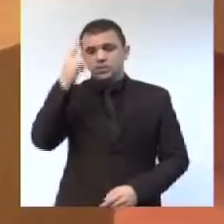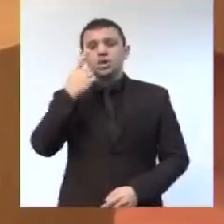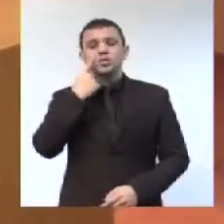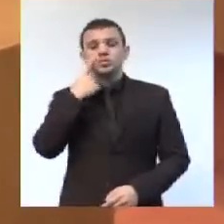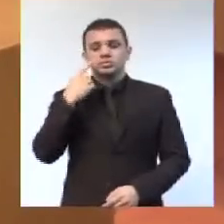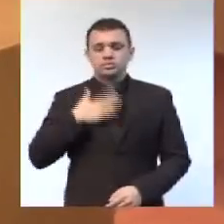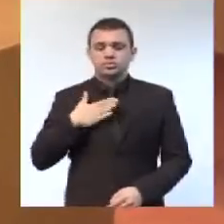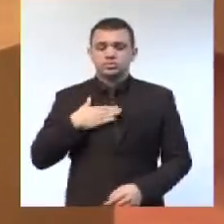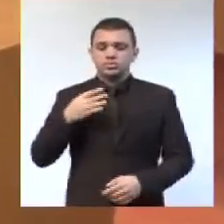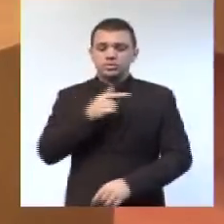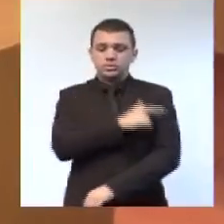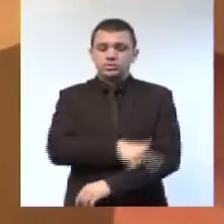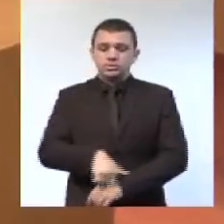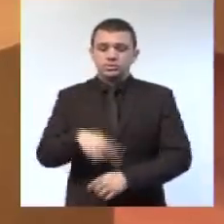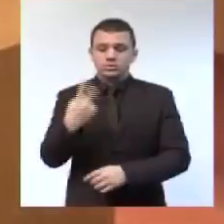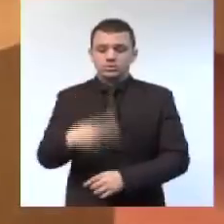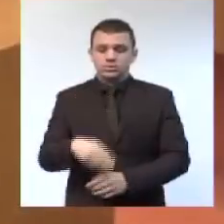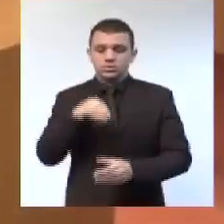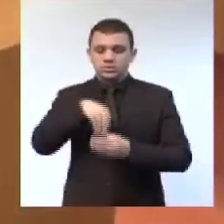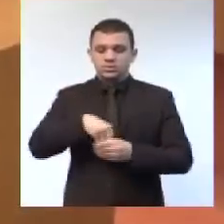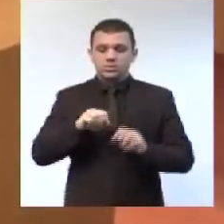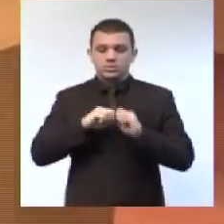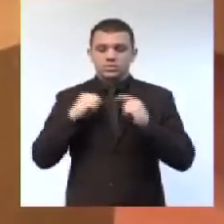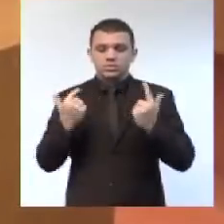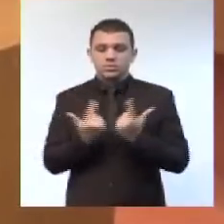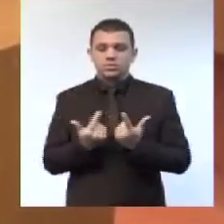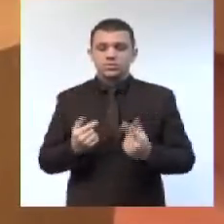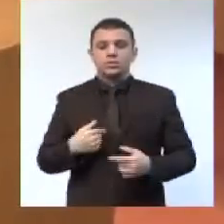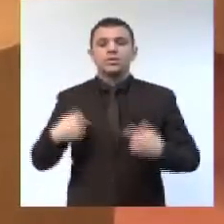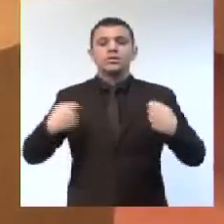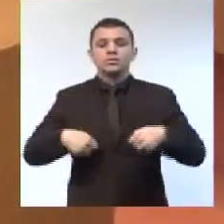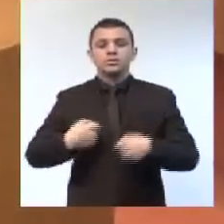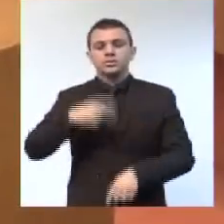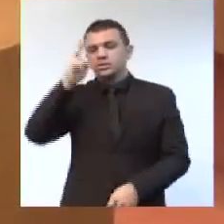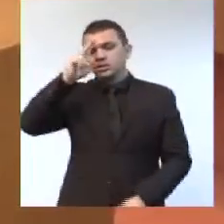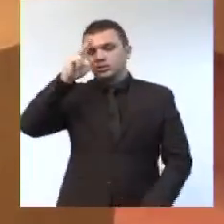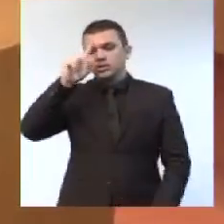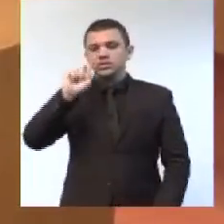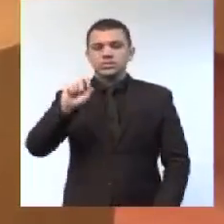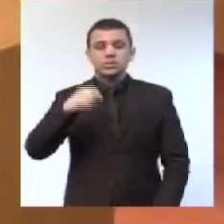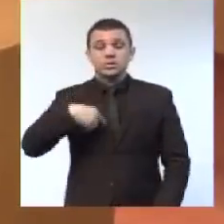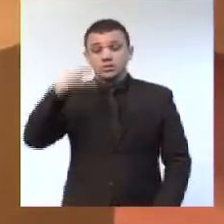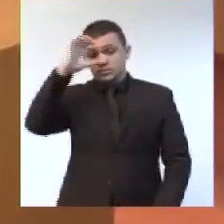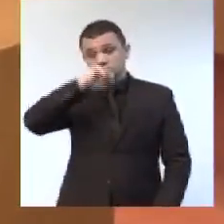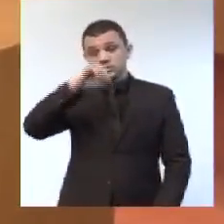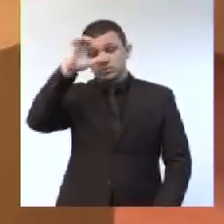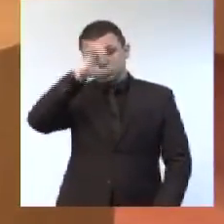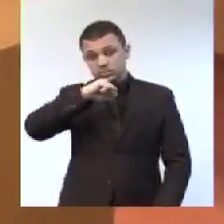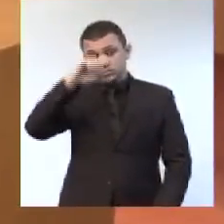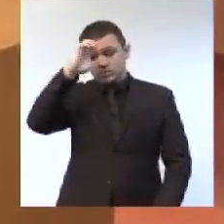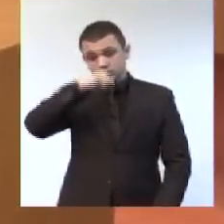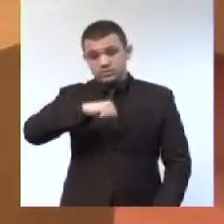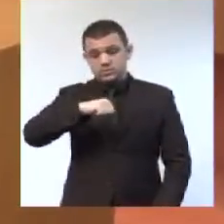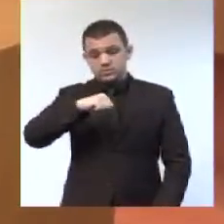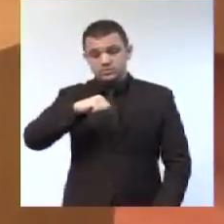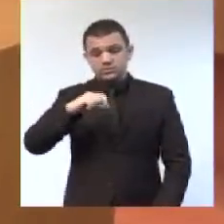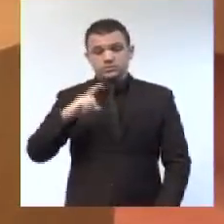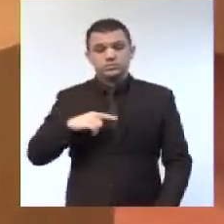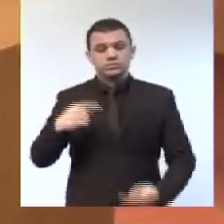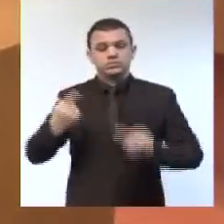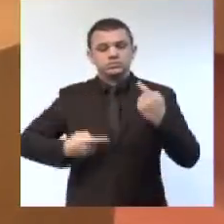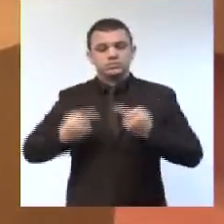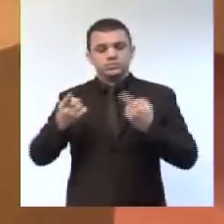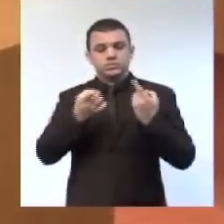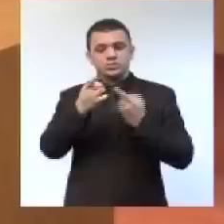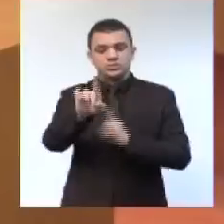Assembleia, eu preciso lembrar que eu aprendi, na verdade, inclusive, combater politicamente o seu